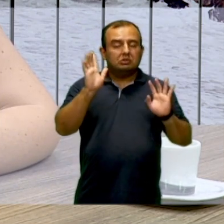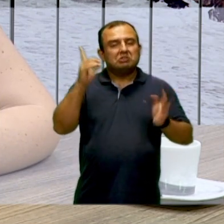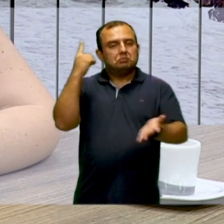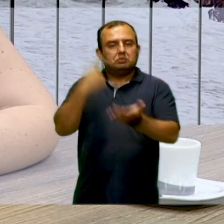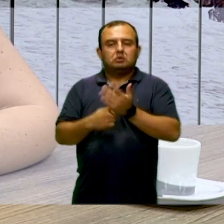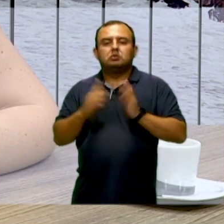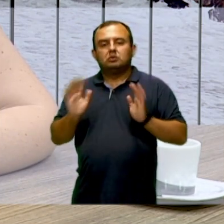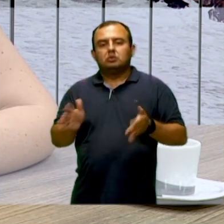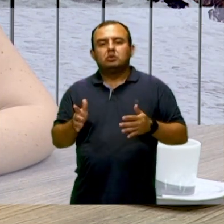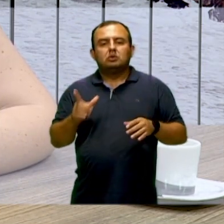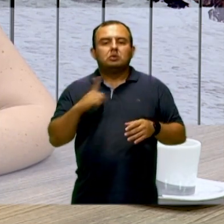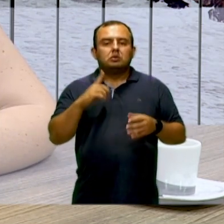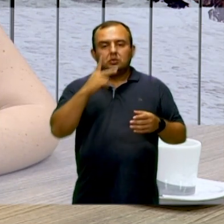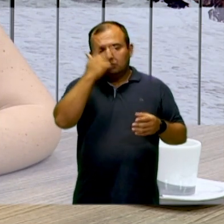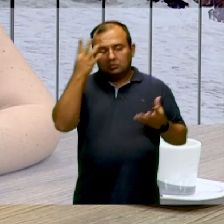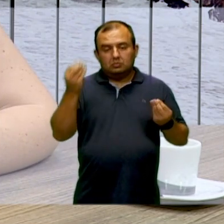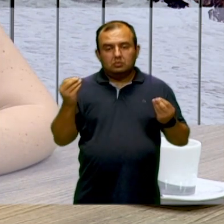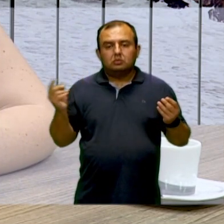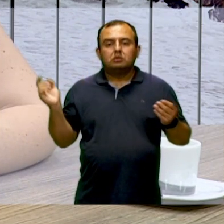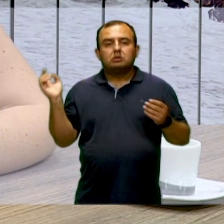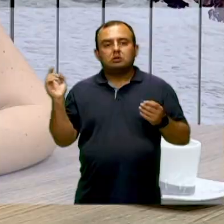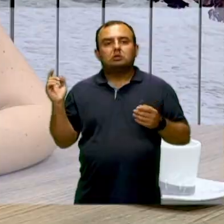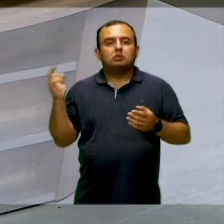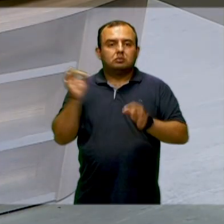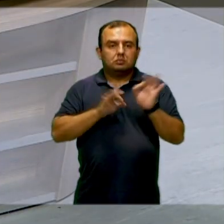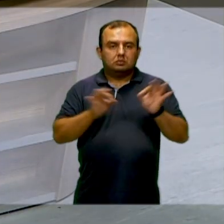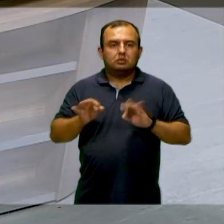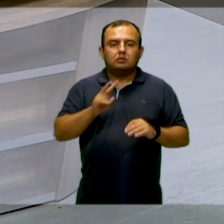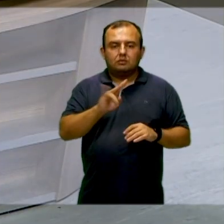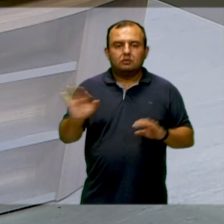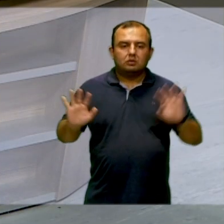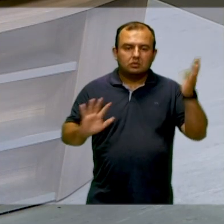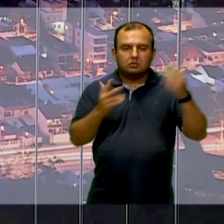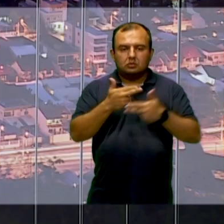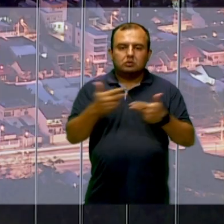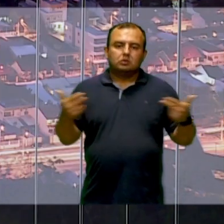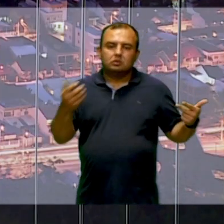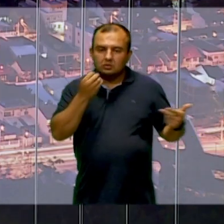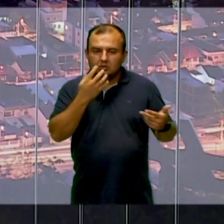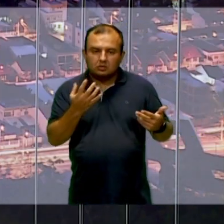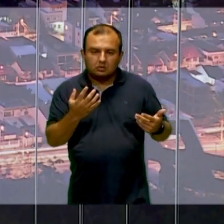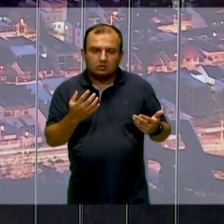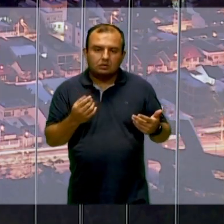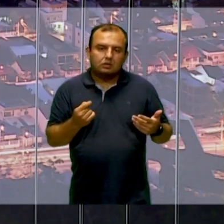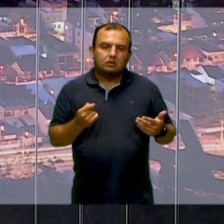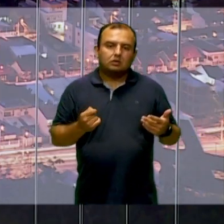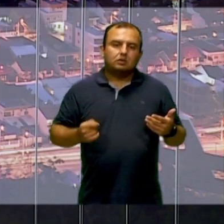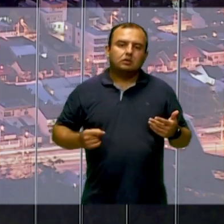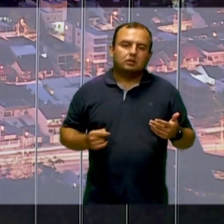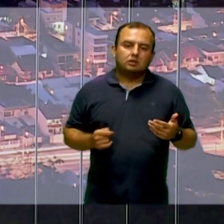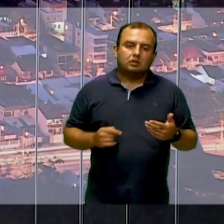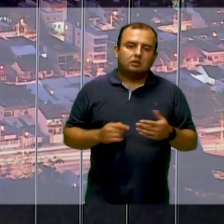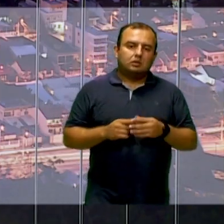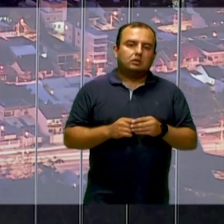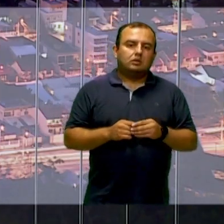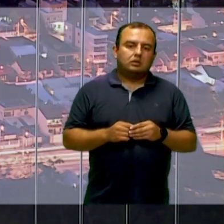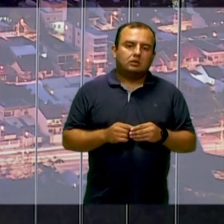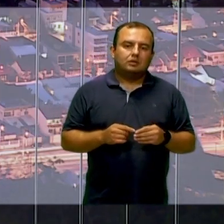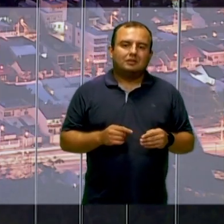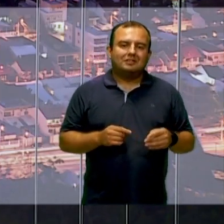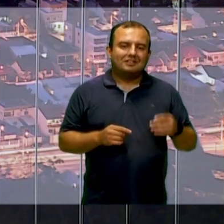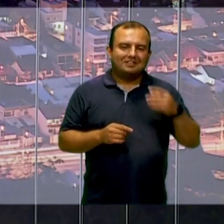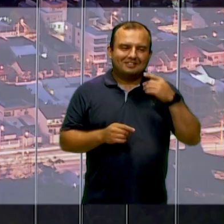Então, tem muita gente legal aí vindo. Mas, ou seja, vai acontecer coisa boa. E, meu Deus, então, meu tempo vai estar apertado, não